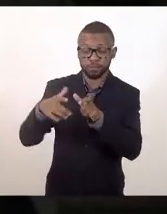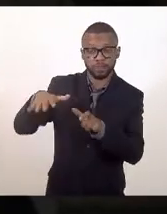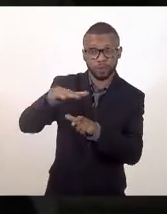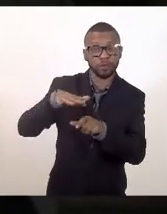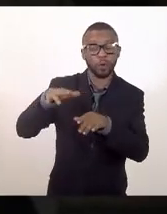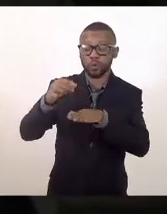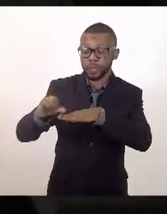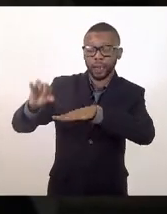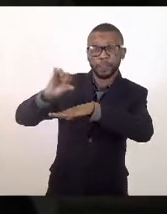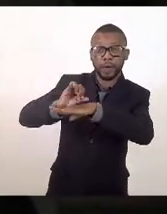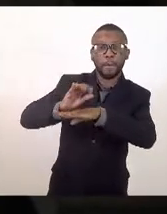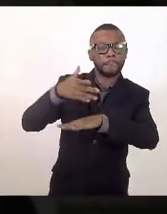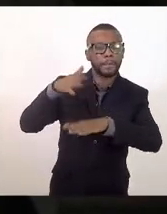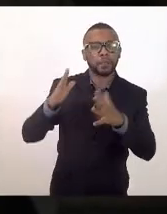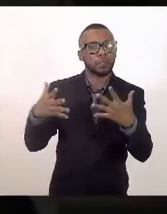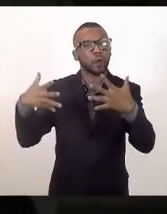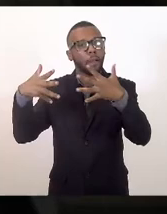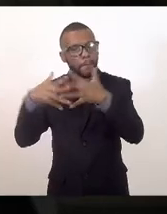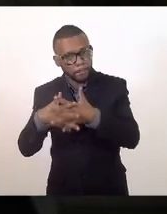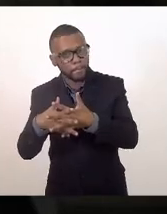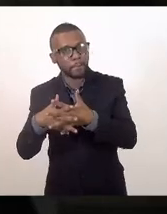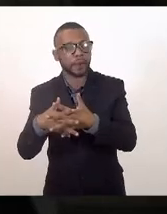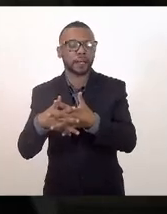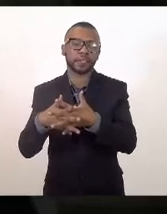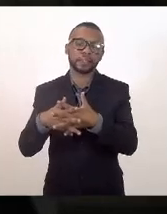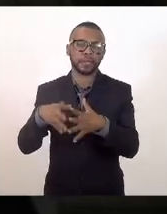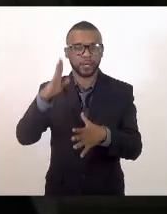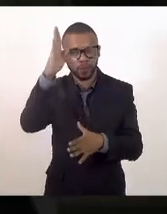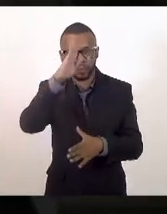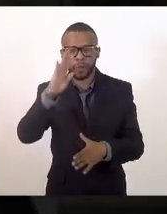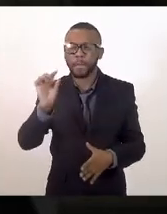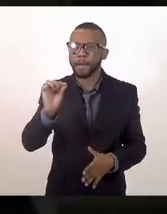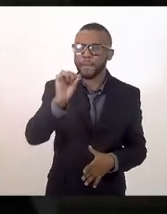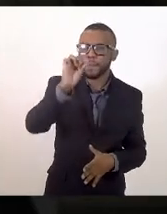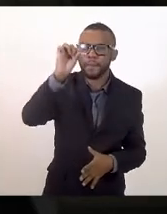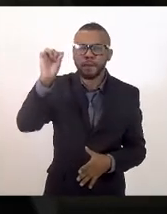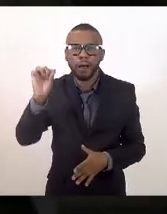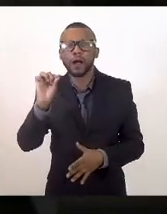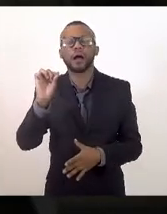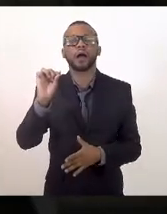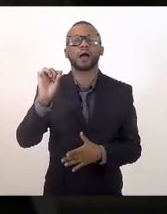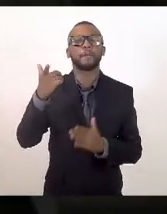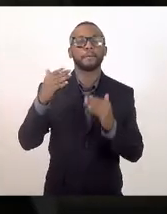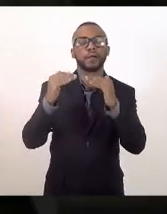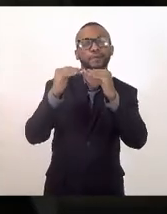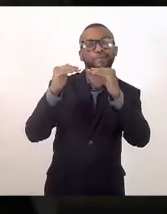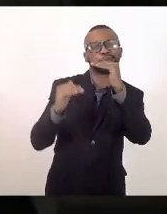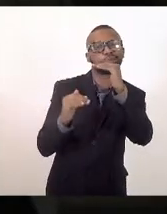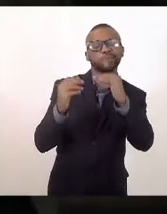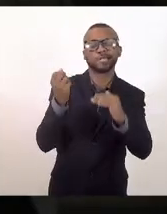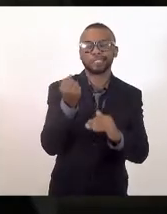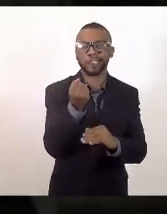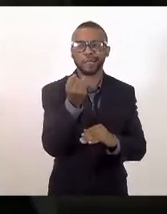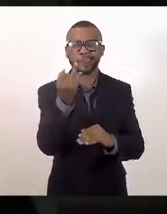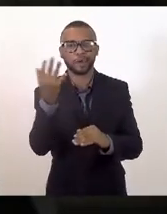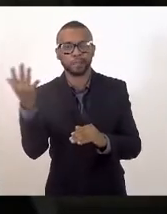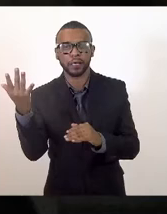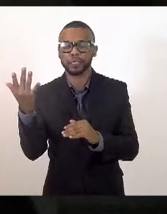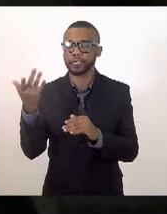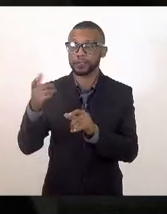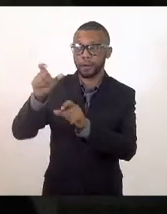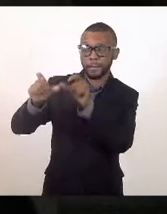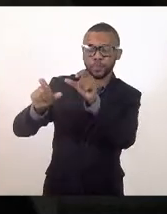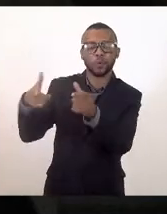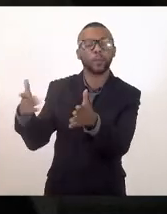mais complexa do Brasil, pela concentração populacional, pelos desequilíbrios e discrepâncias